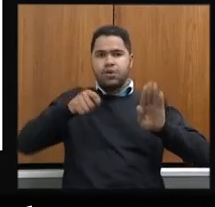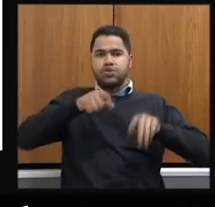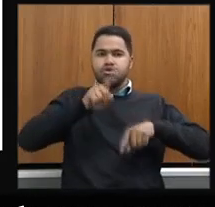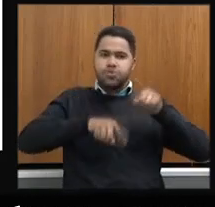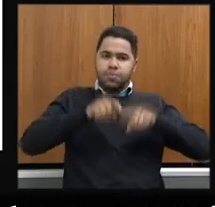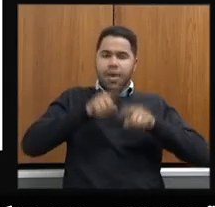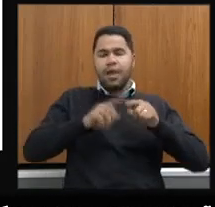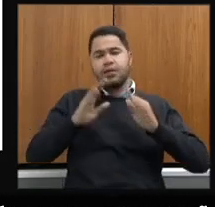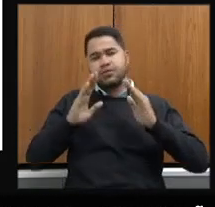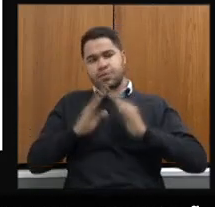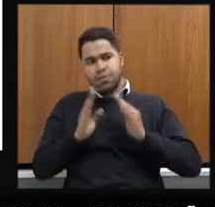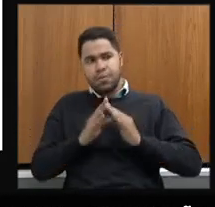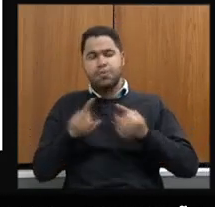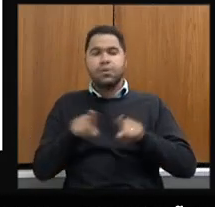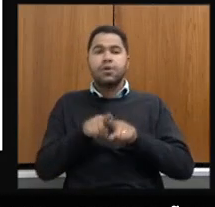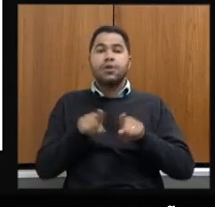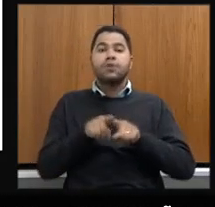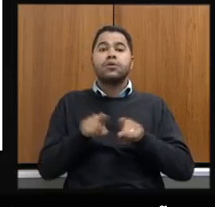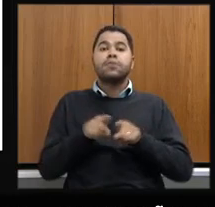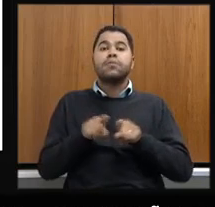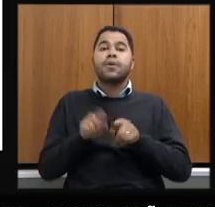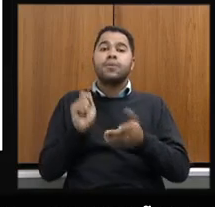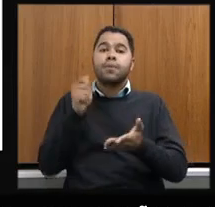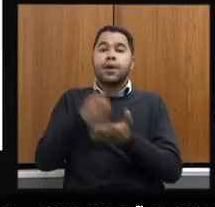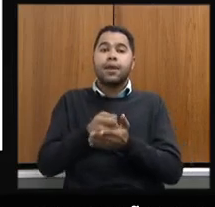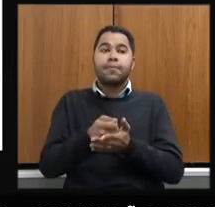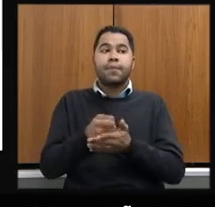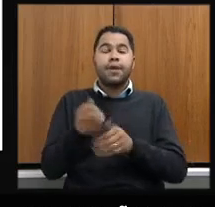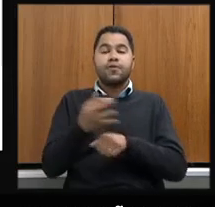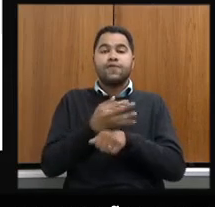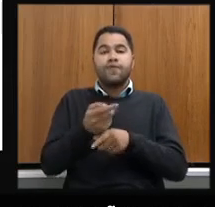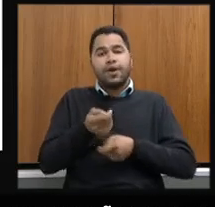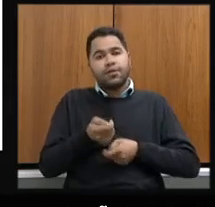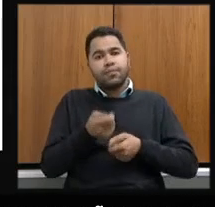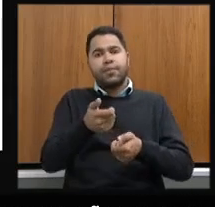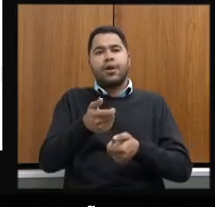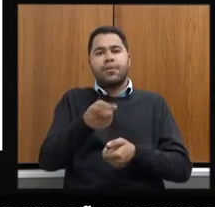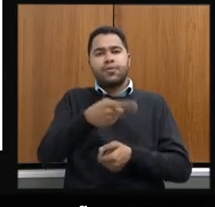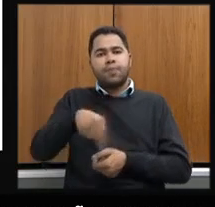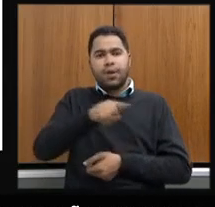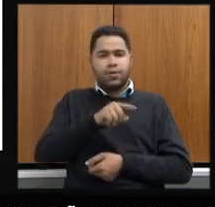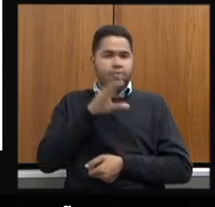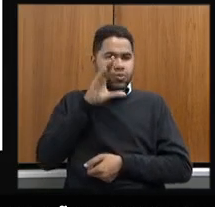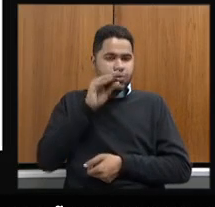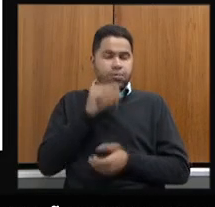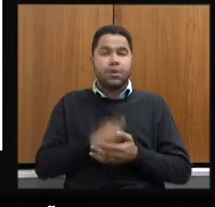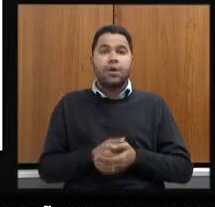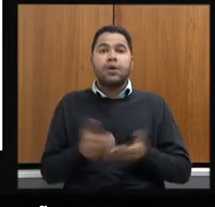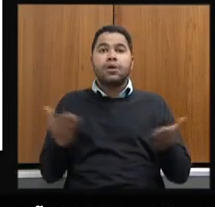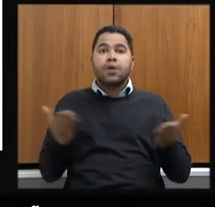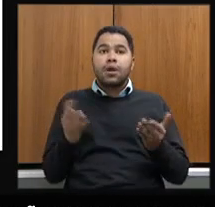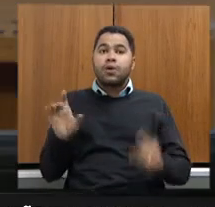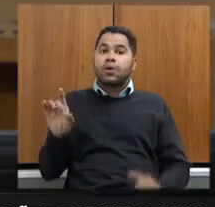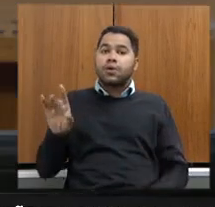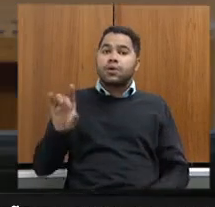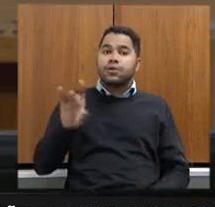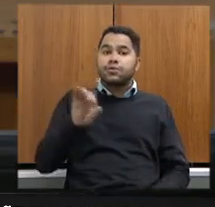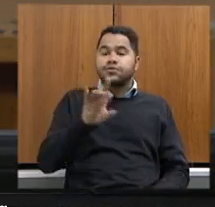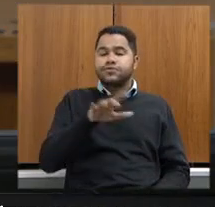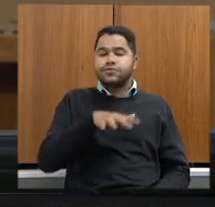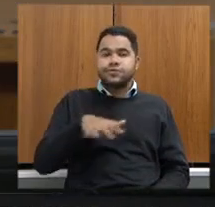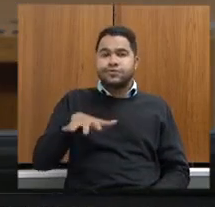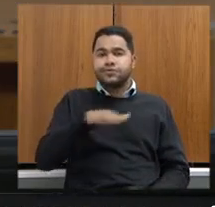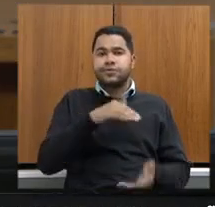466 milhões de reais e férias-prêmio para os servidores pode passar Favorito agora eu vou passar especificamente para cada uma das áreas